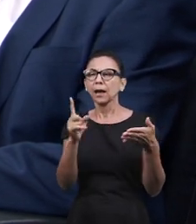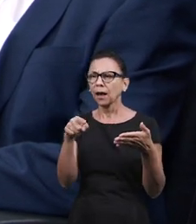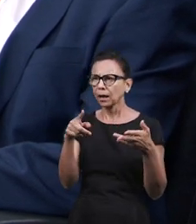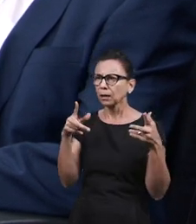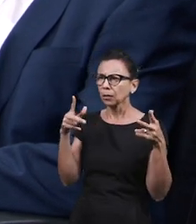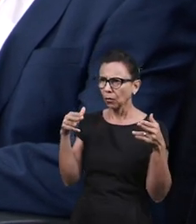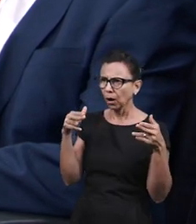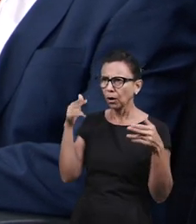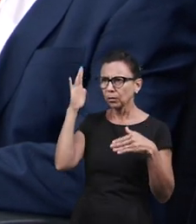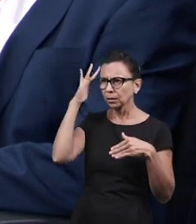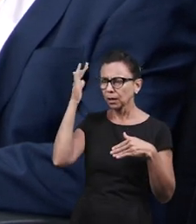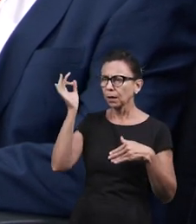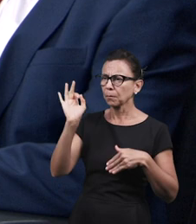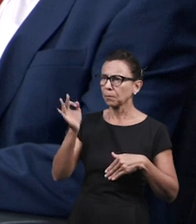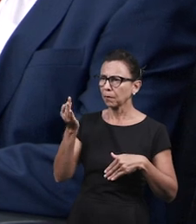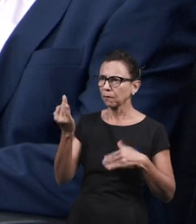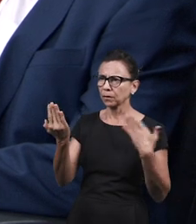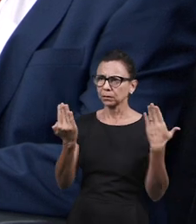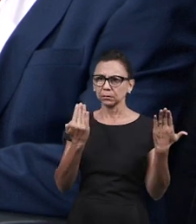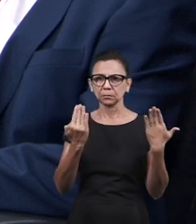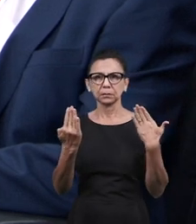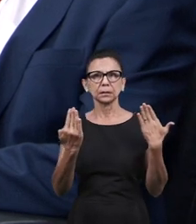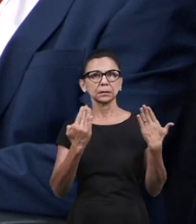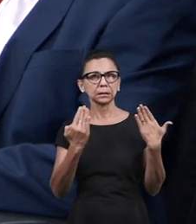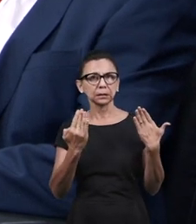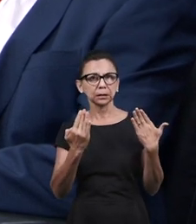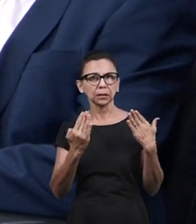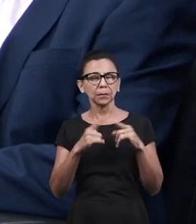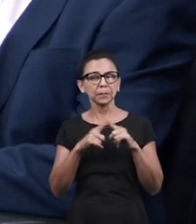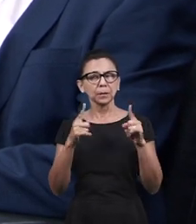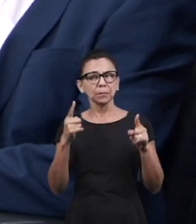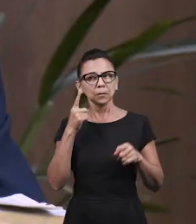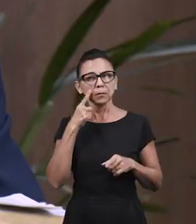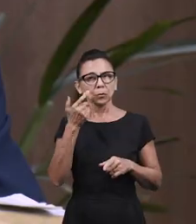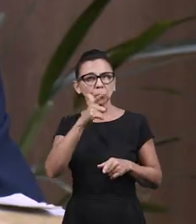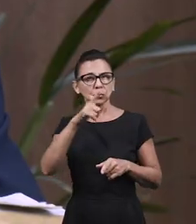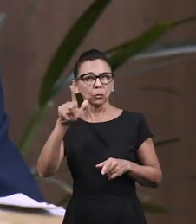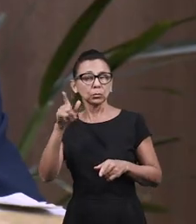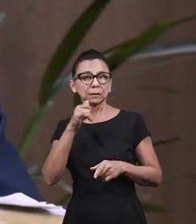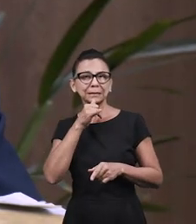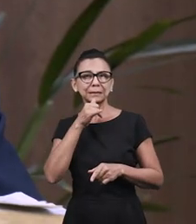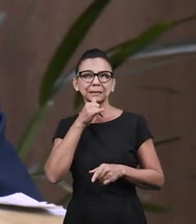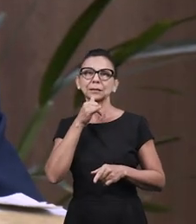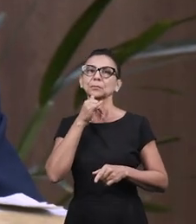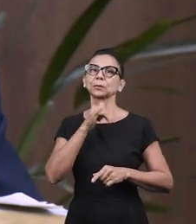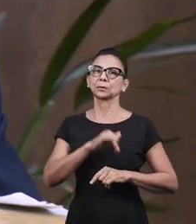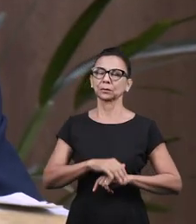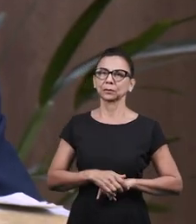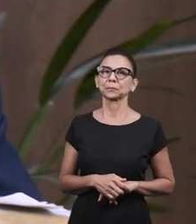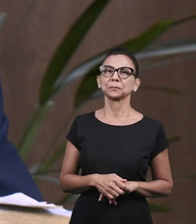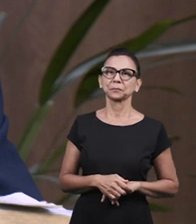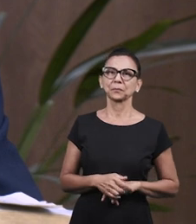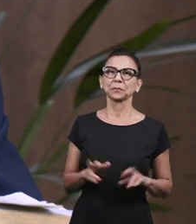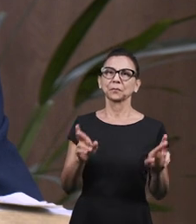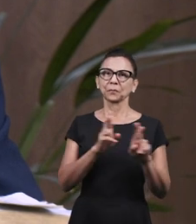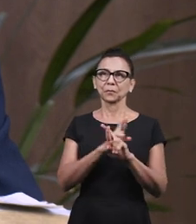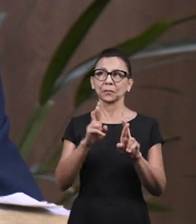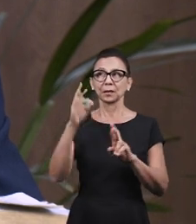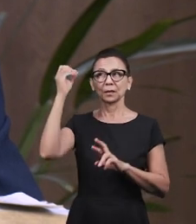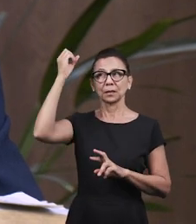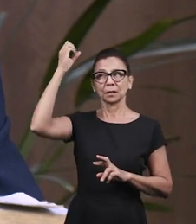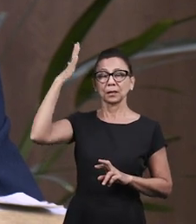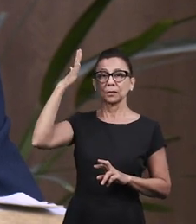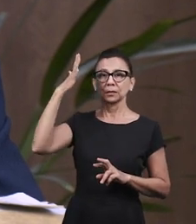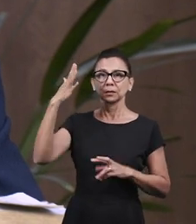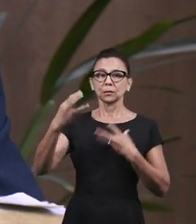Podemos entender dessa maneira, eu acho que é perfeita a comparação, mas nós vamos citar mais exemplos. Que coisa exatamente boa. Com relação